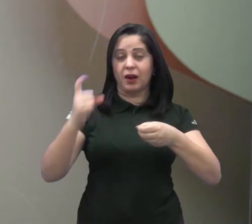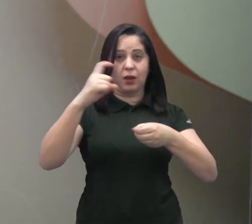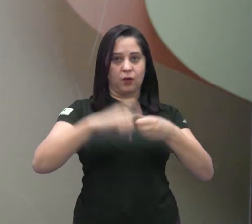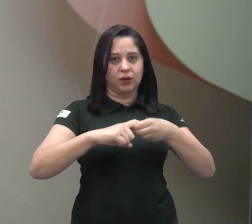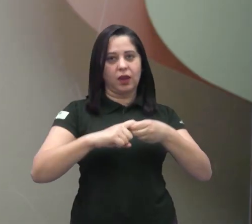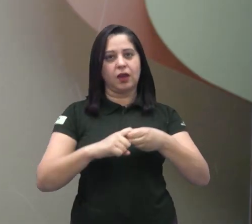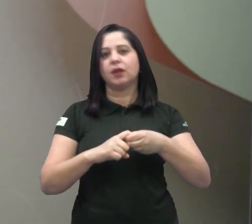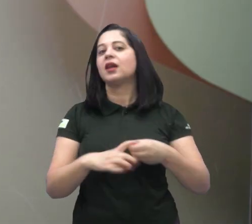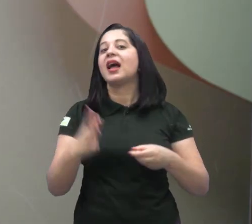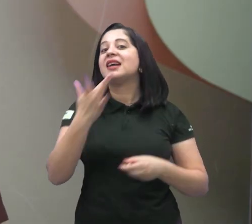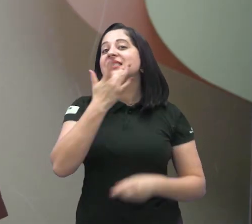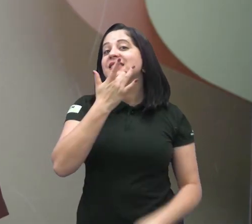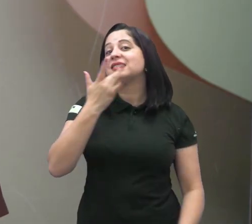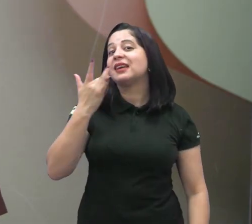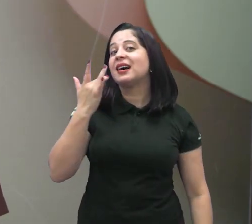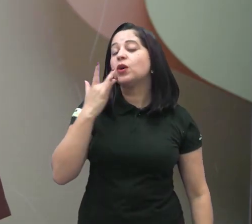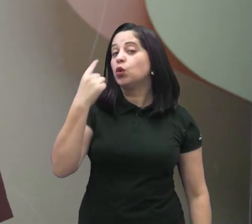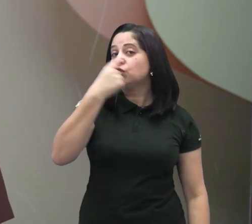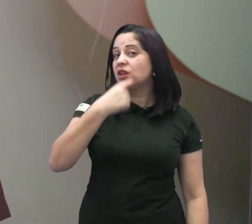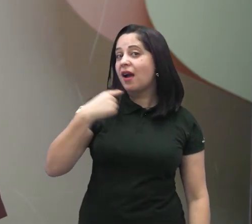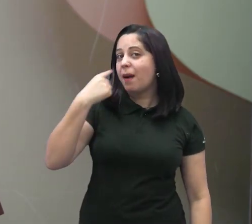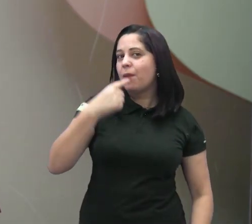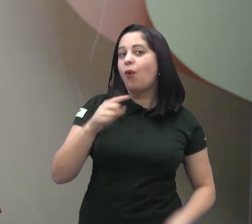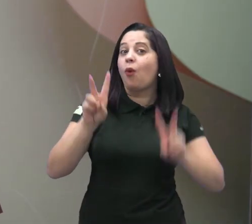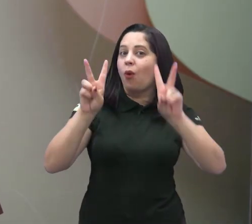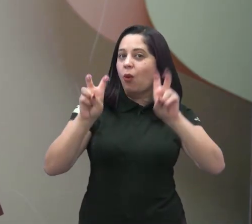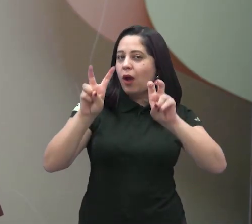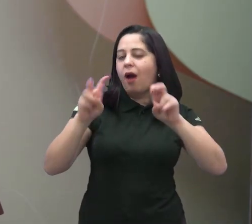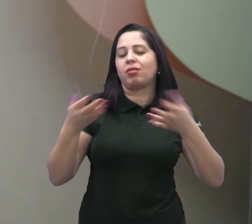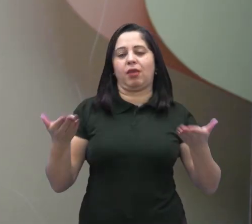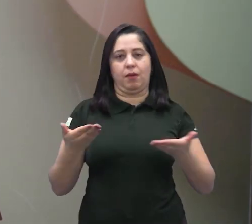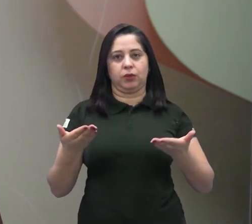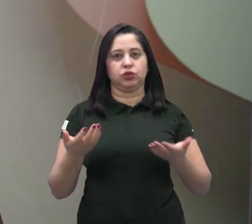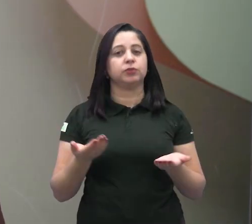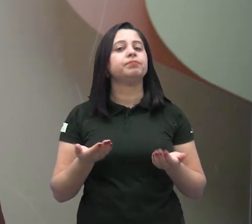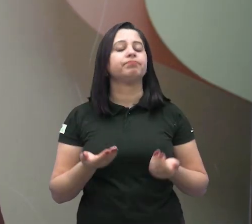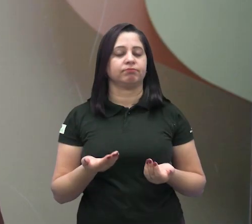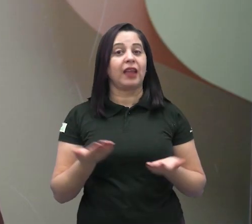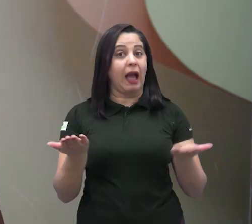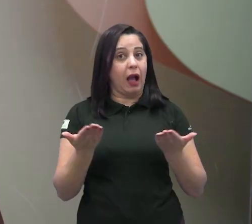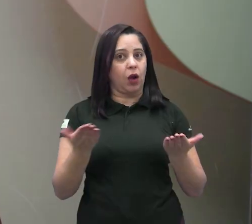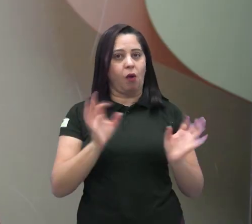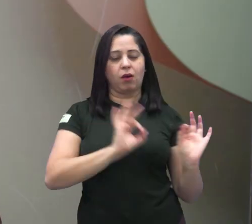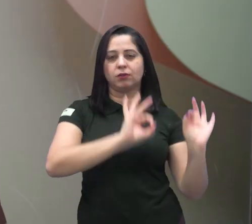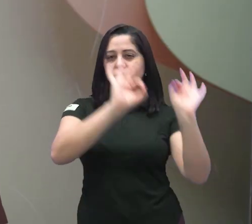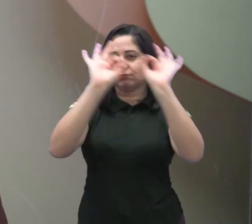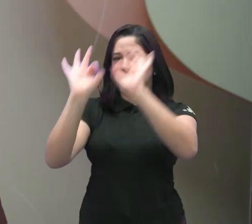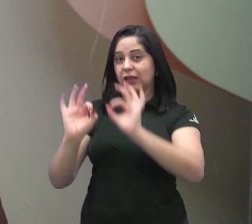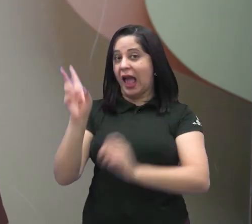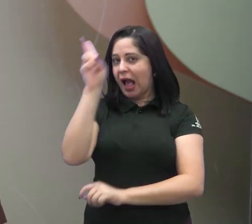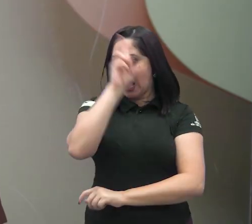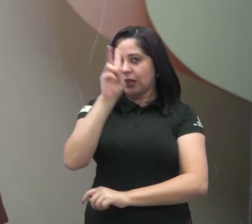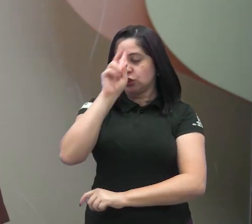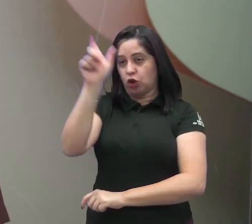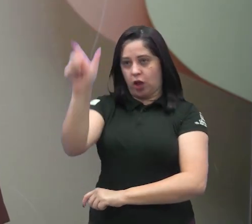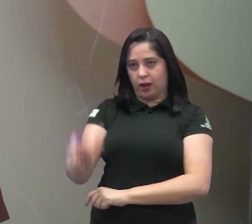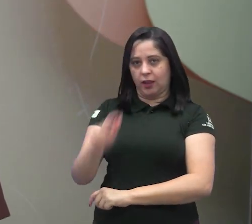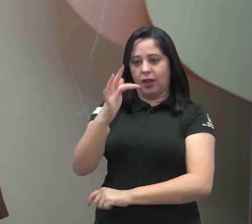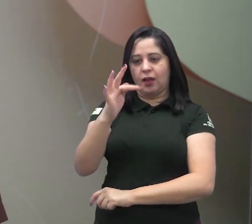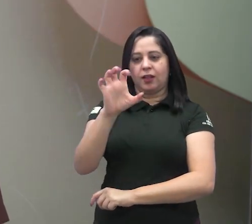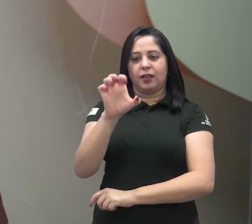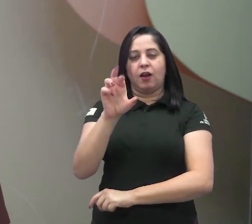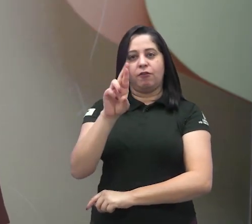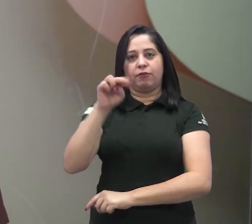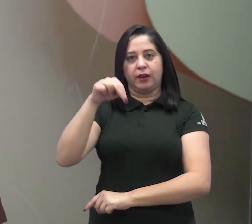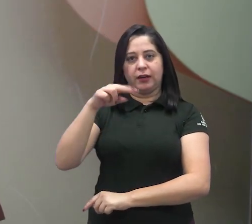Estamos de volta, saúde bucal é o tema do De Bem com Você de hoje. Agora eu te convido para acompanhar a história da Fernanda.